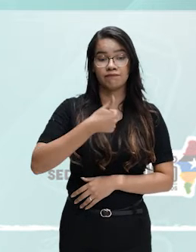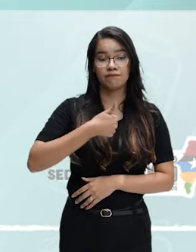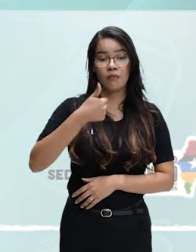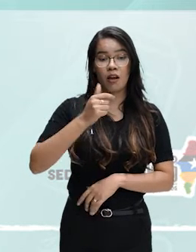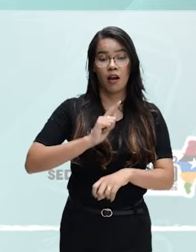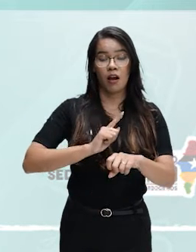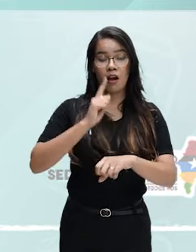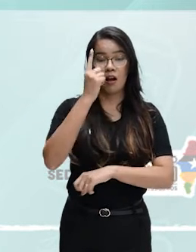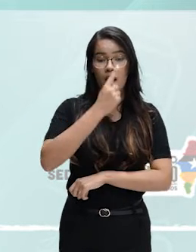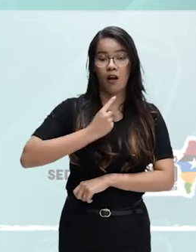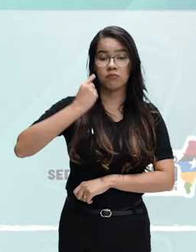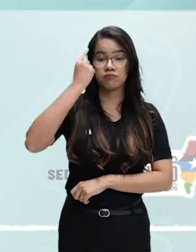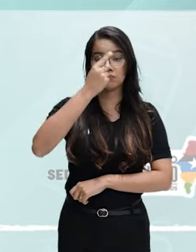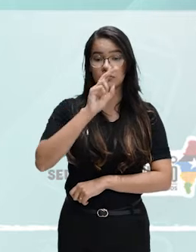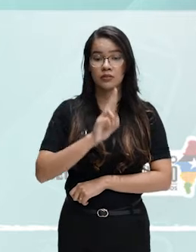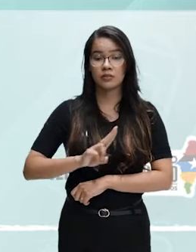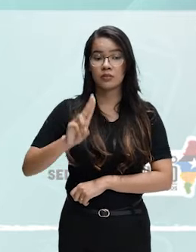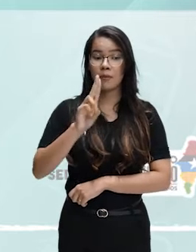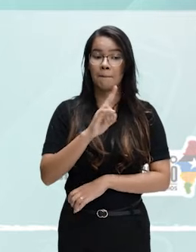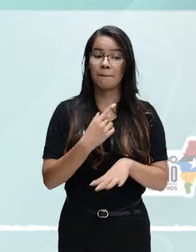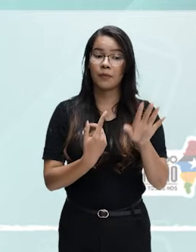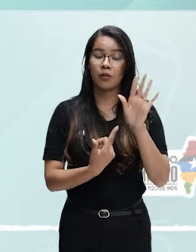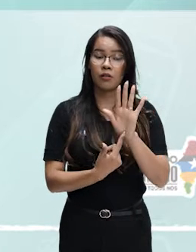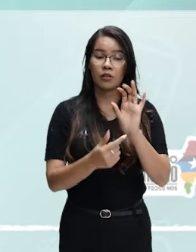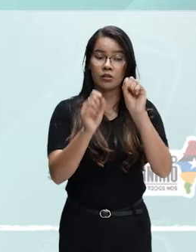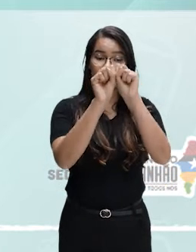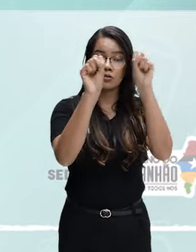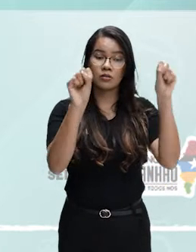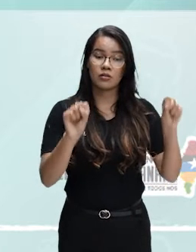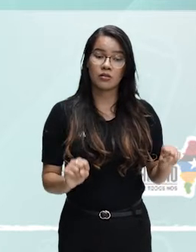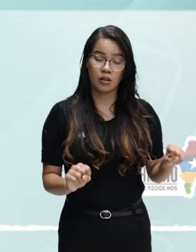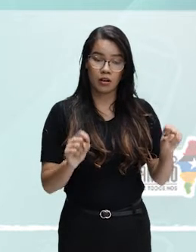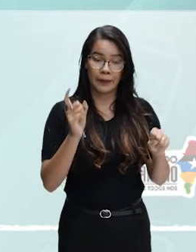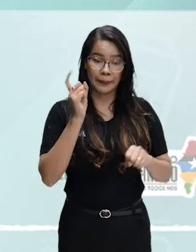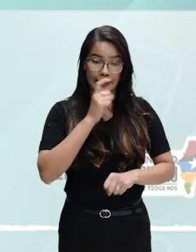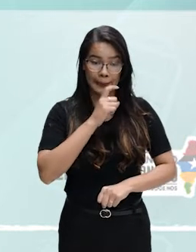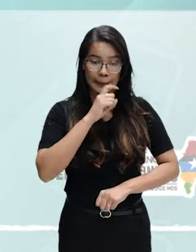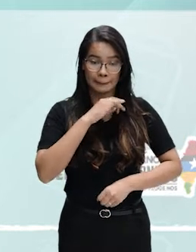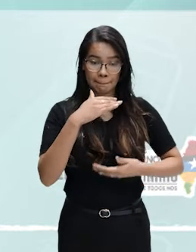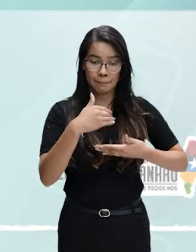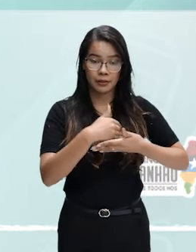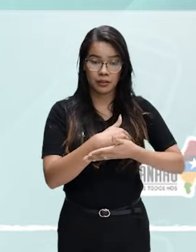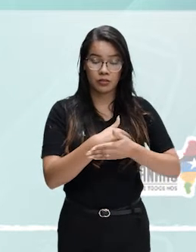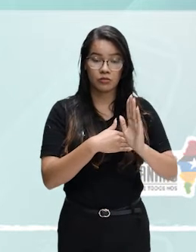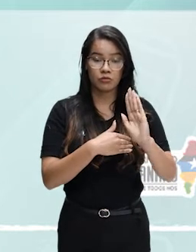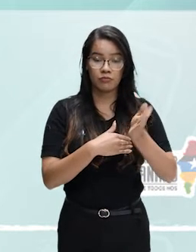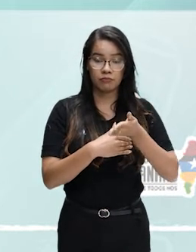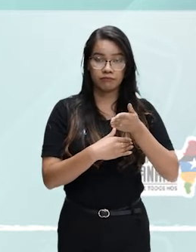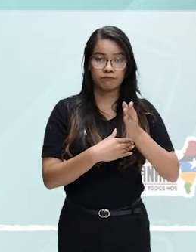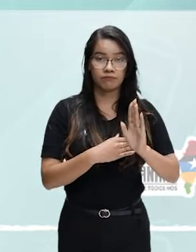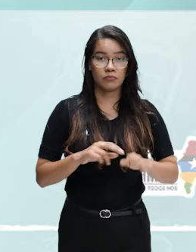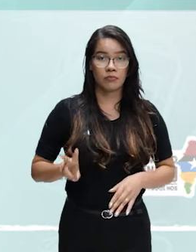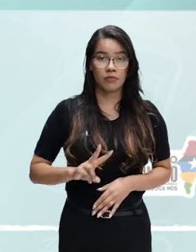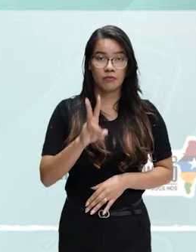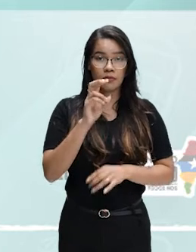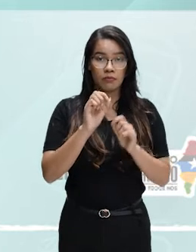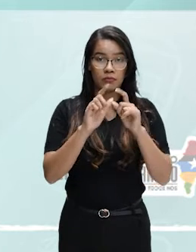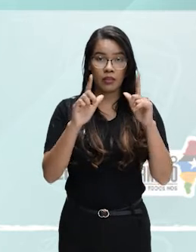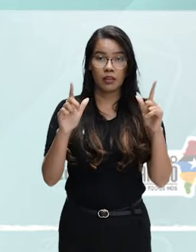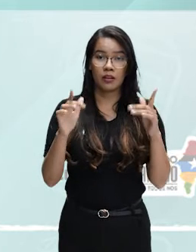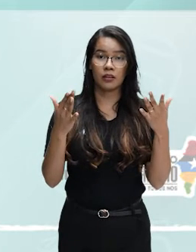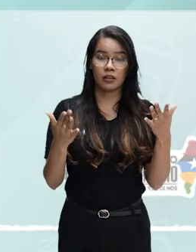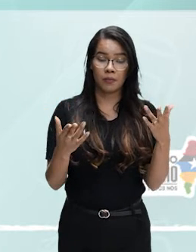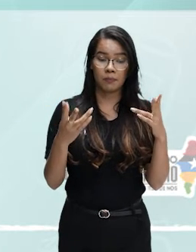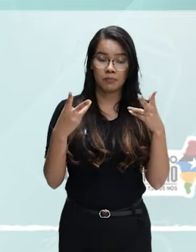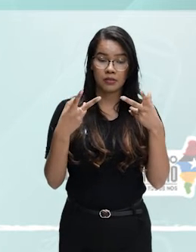funcionamento, mostrando que seu sistema de resfriamento interno foi acionado algumas vezes. Então, vamos